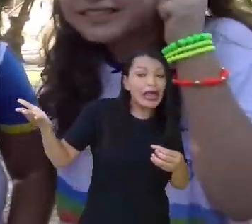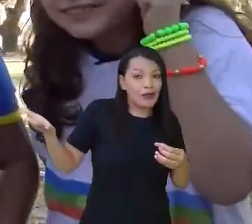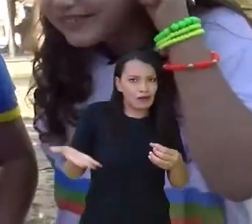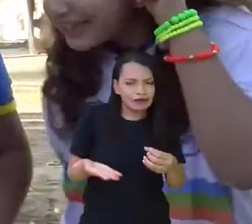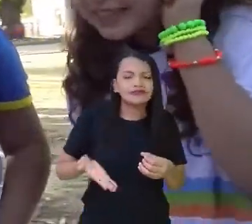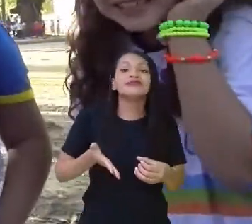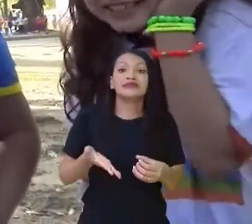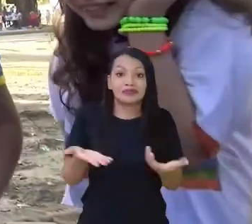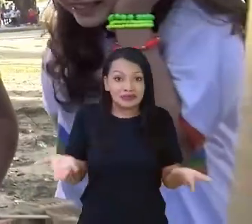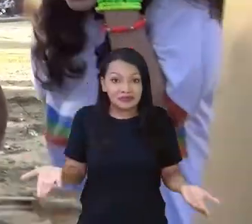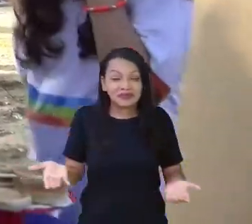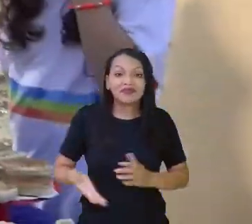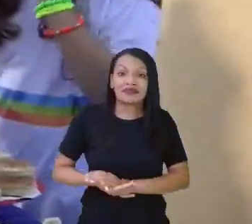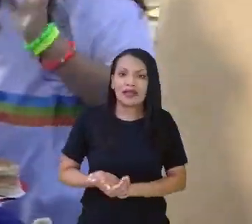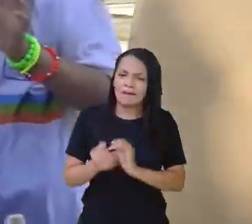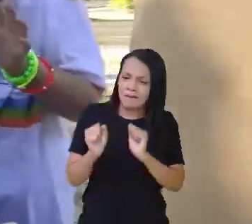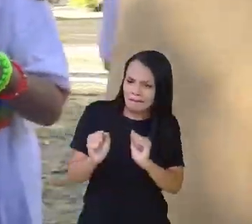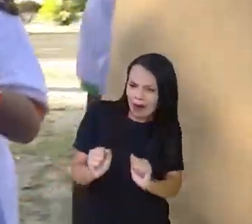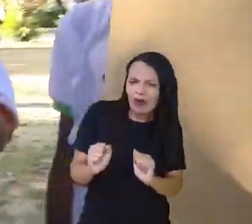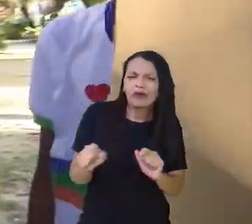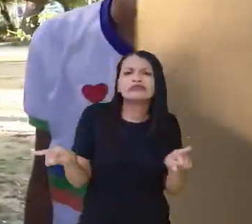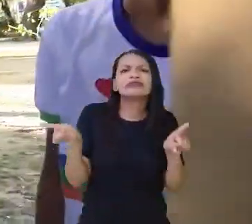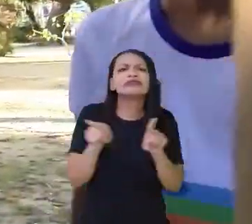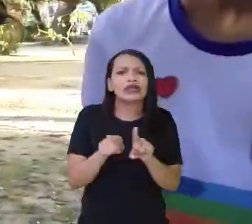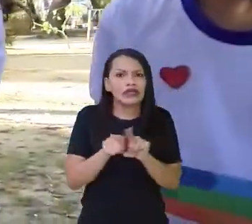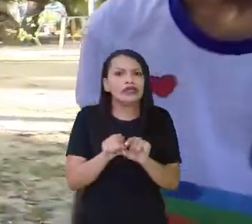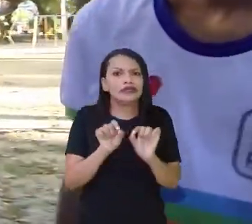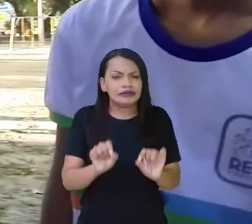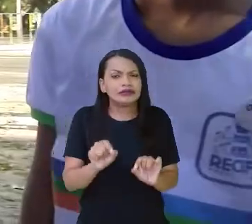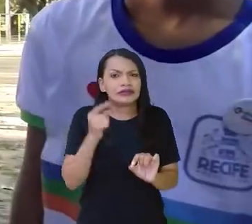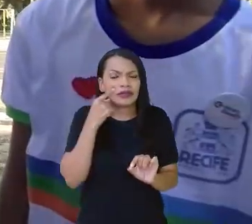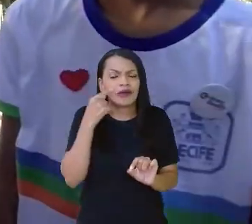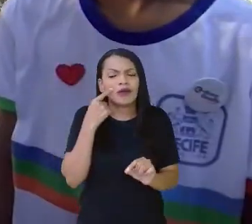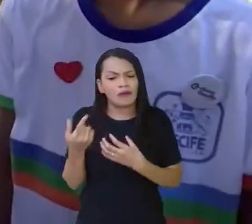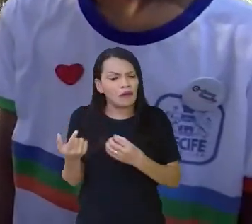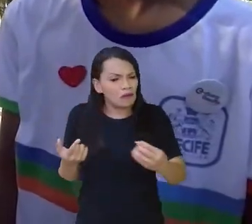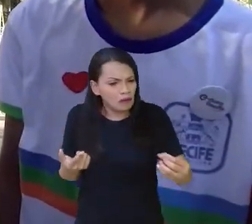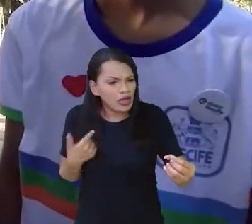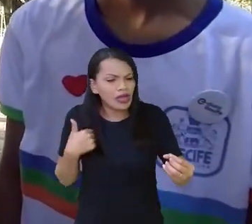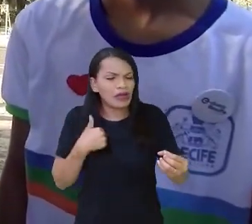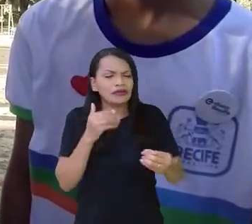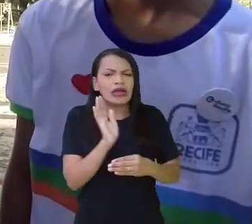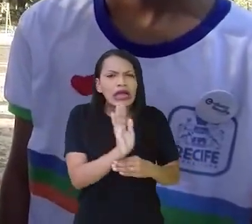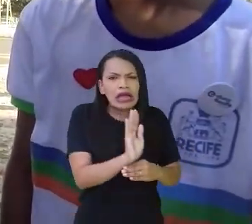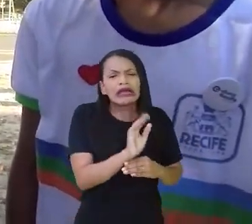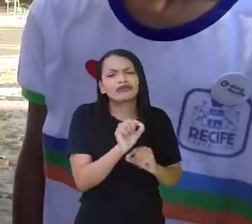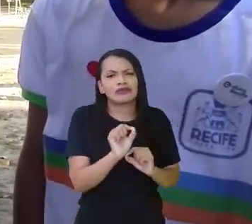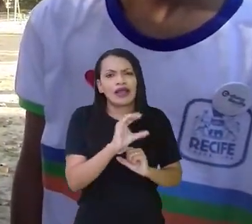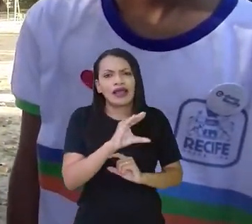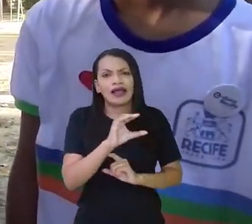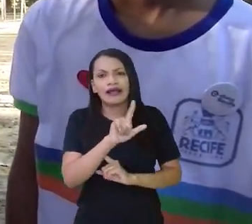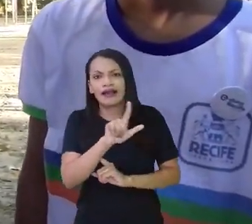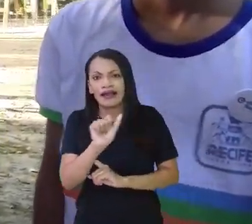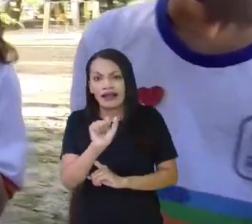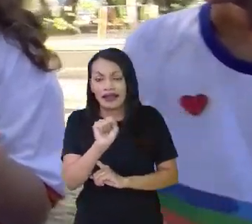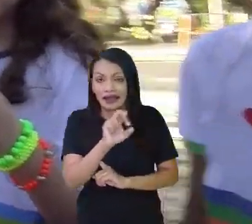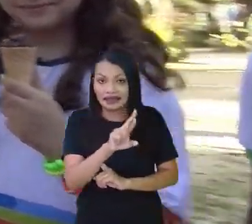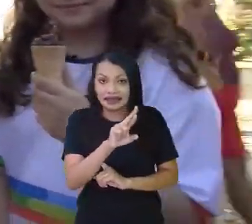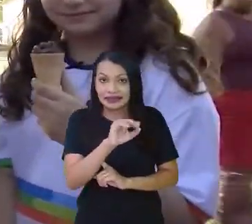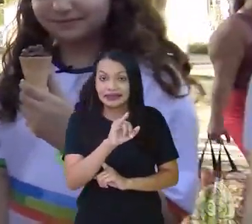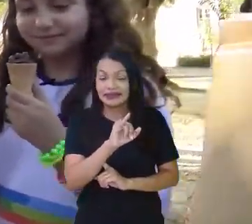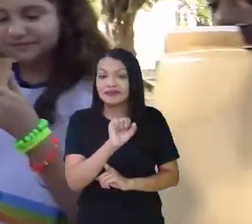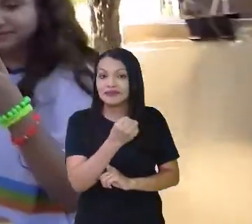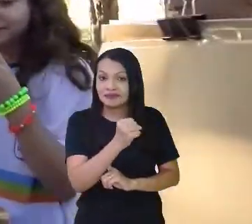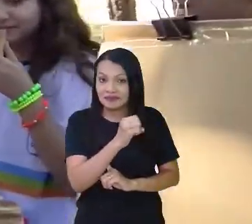gente. Pode? Então, segura para mim, Clarice. Eu vou abrir o